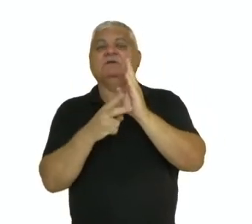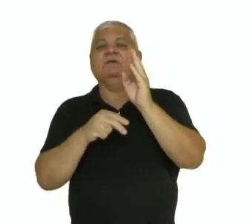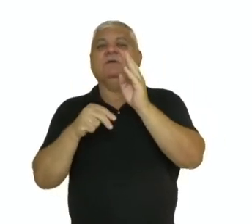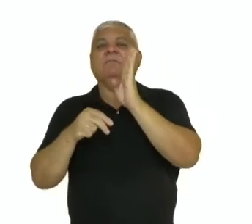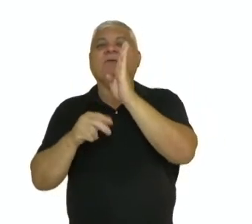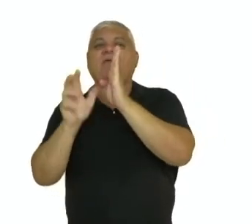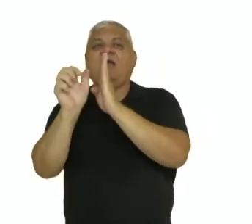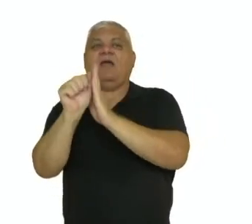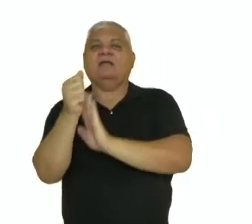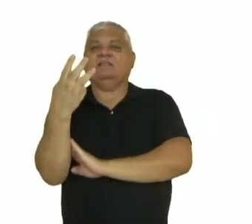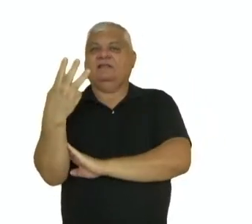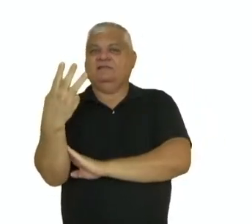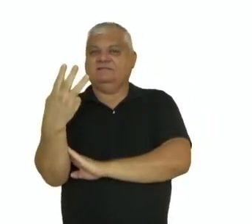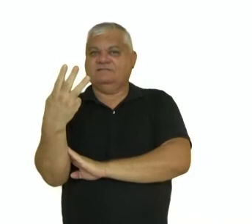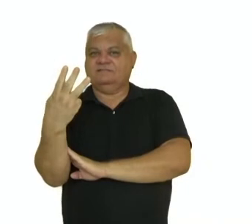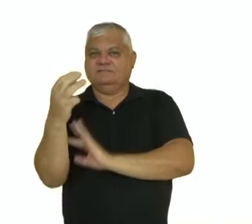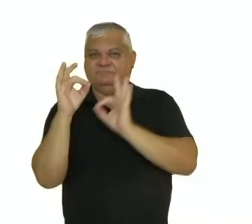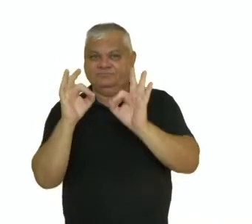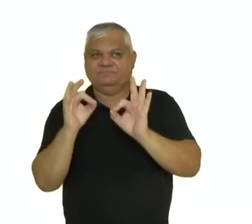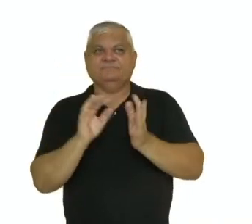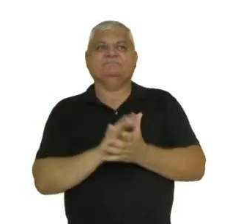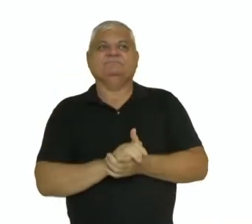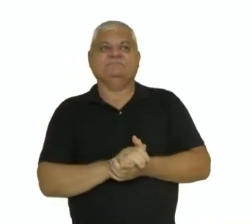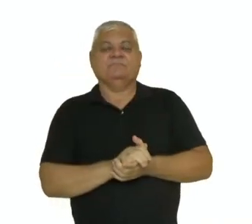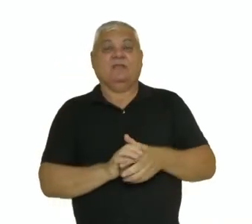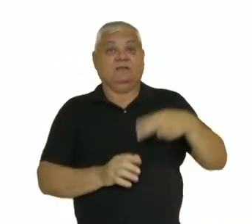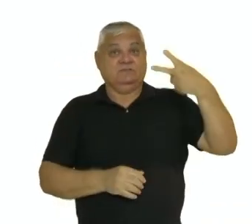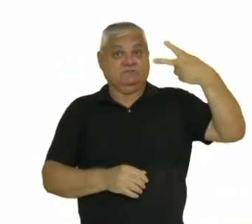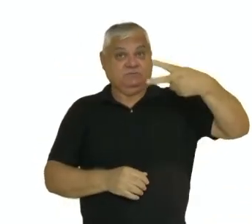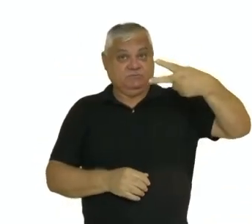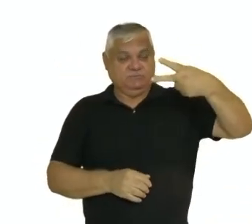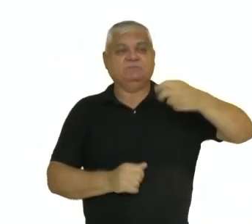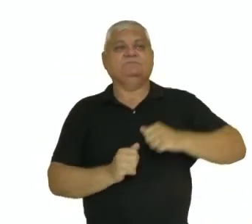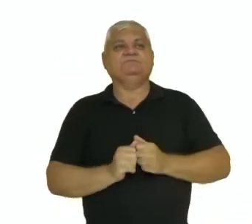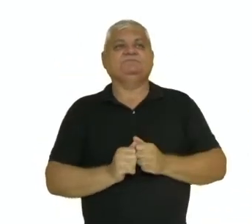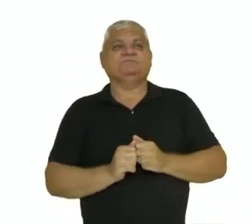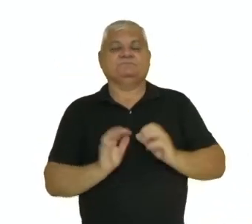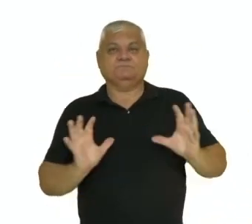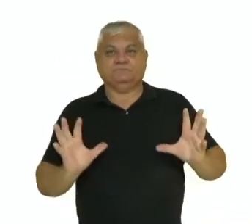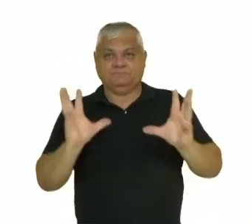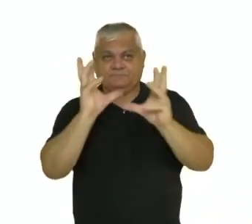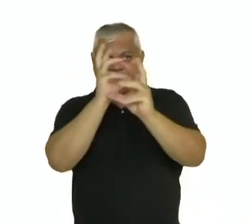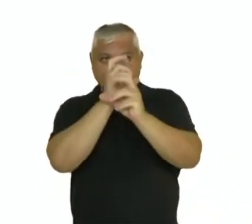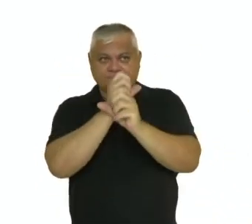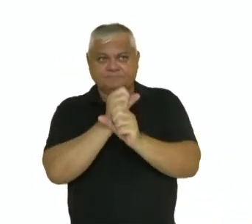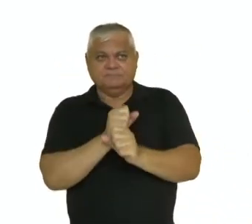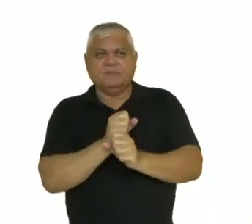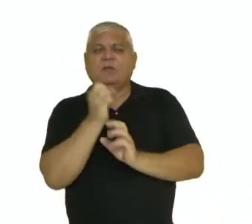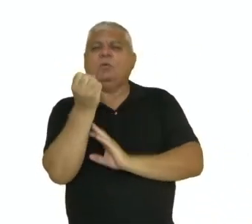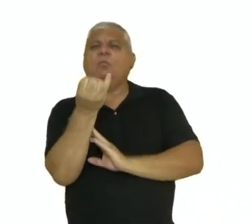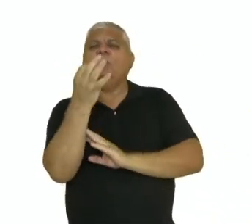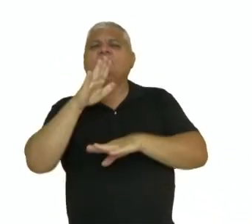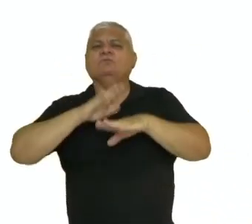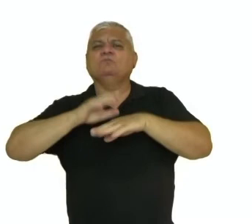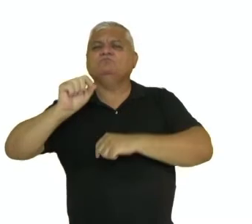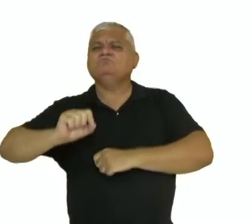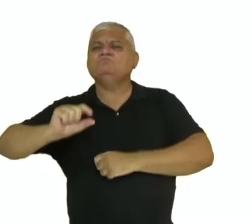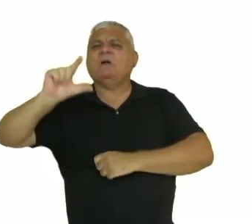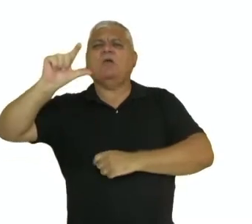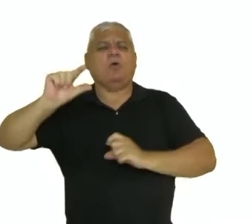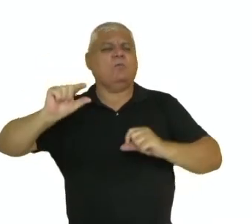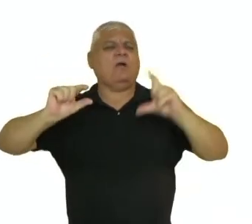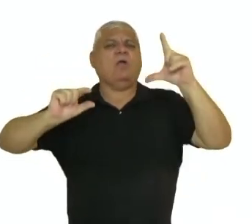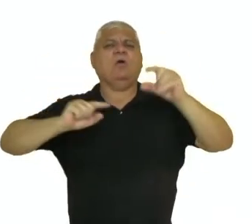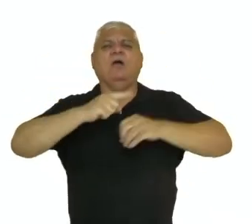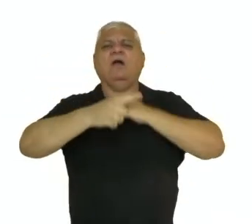formando BA3, certo? O segundo passo, somando os índices para saber quem tem maior número de átomos